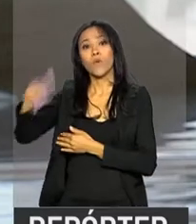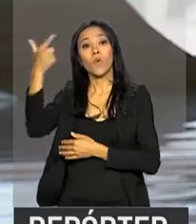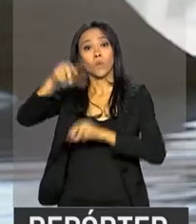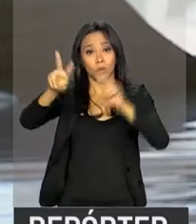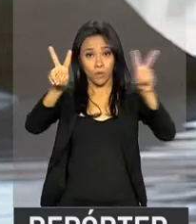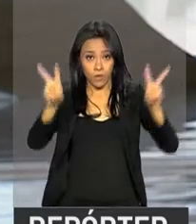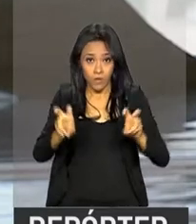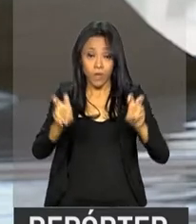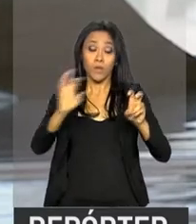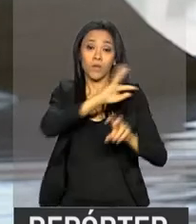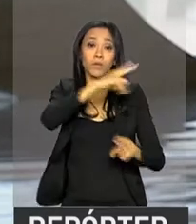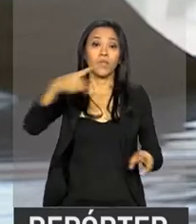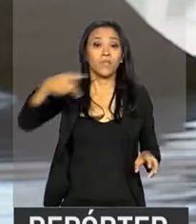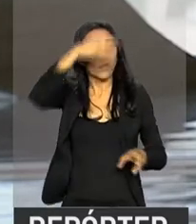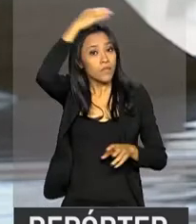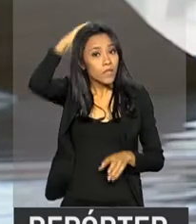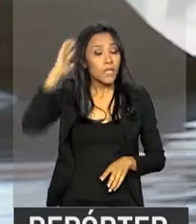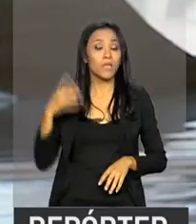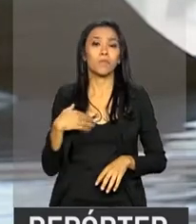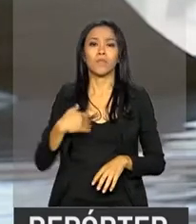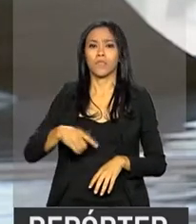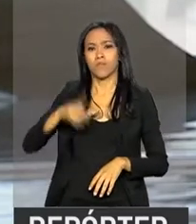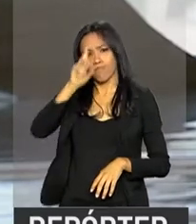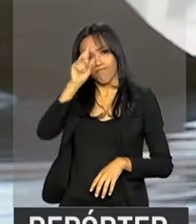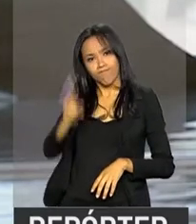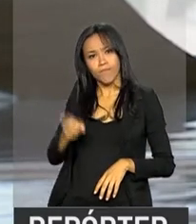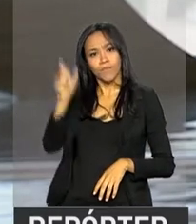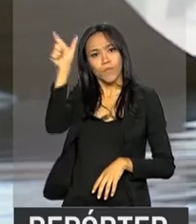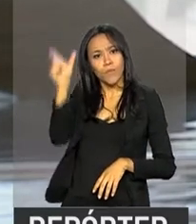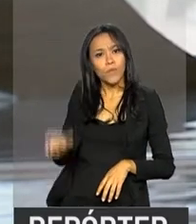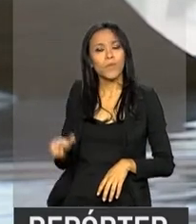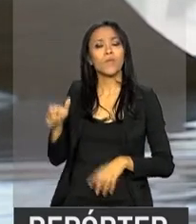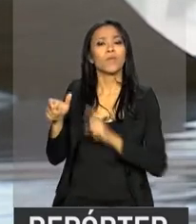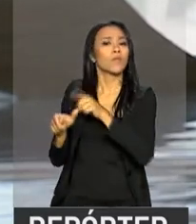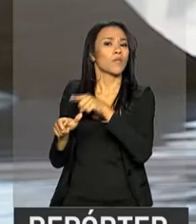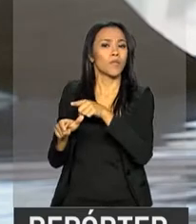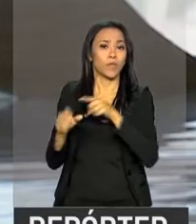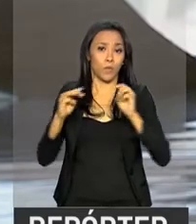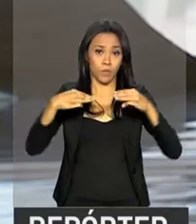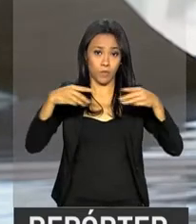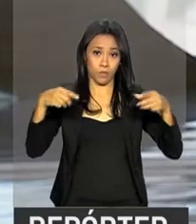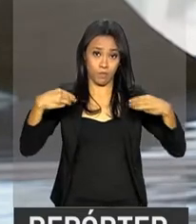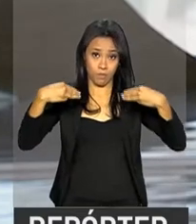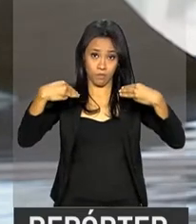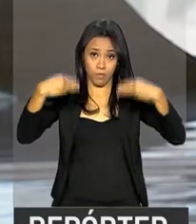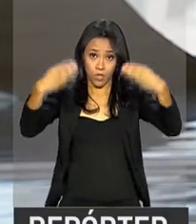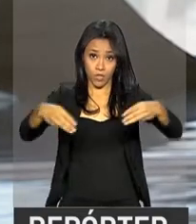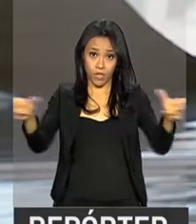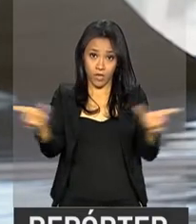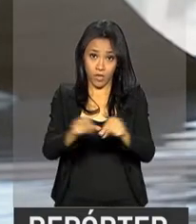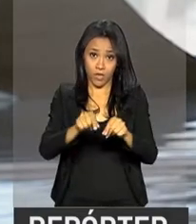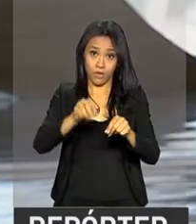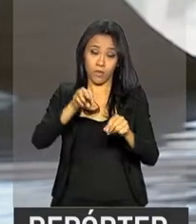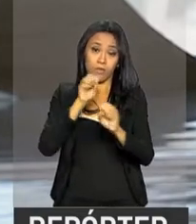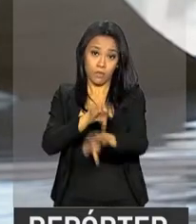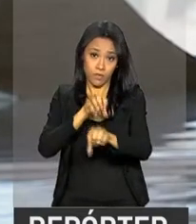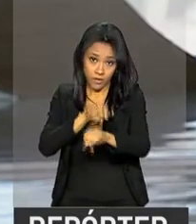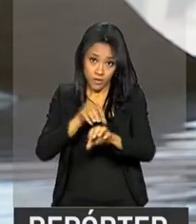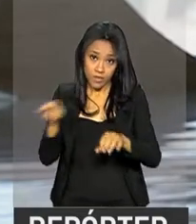o presidente michel temer determinou que o ministério da educação libere recursos para a reconstrução do centro de educação